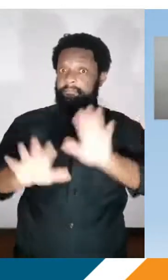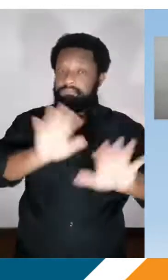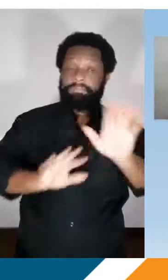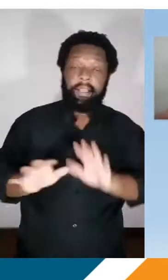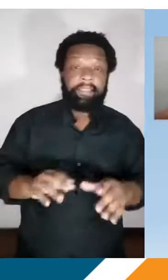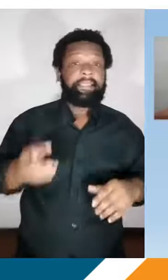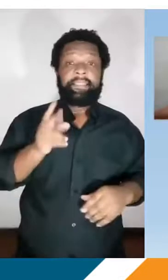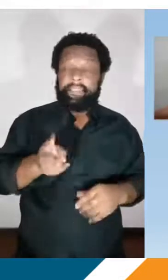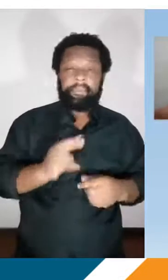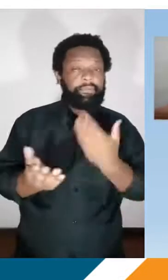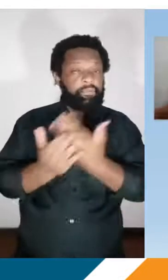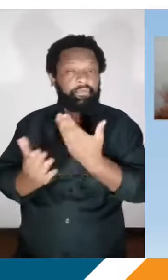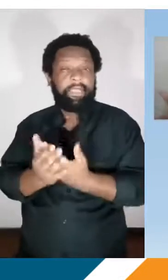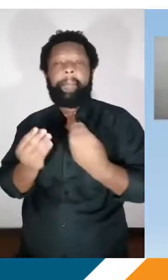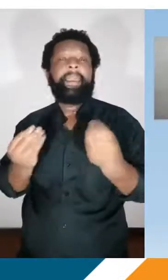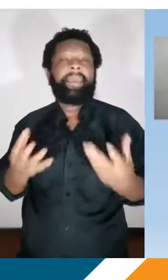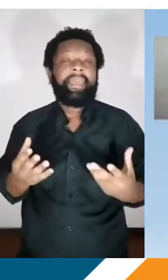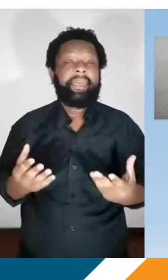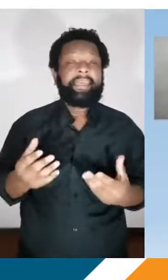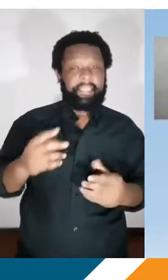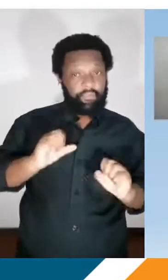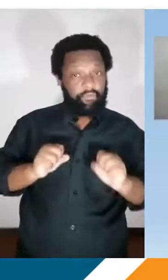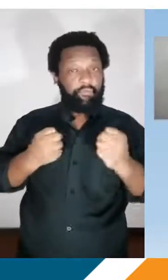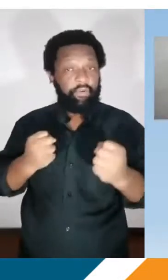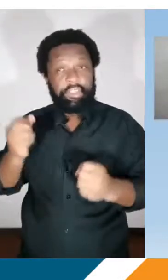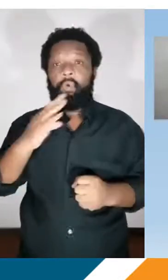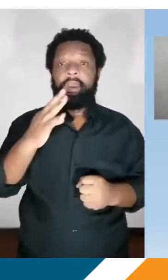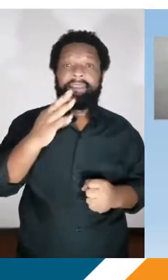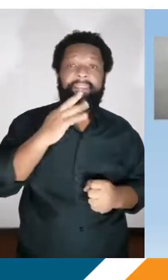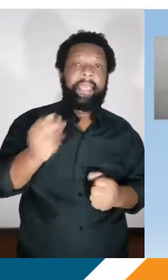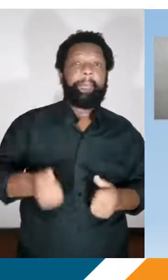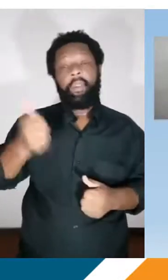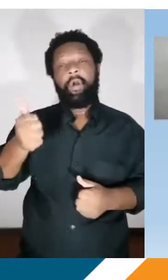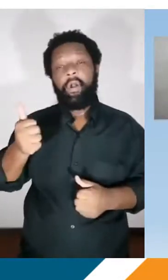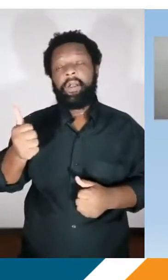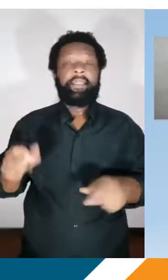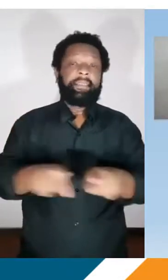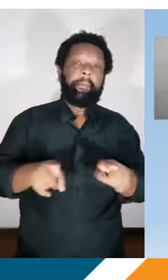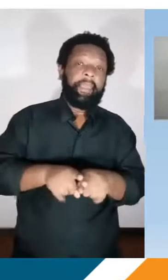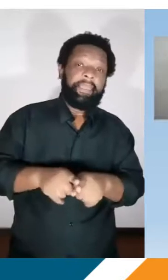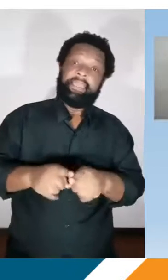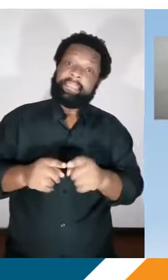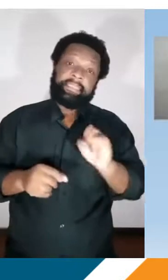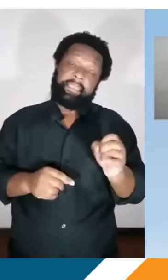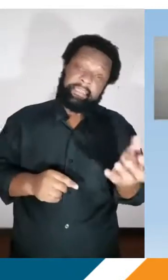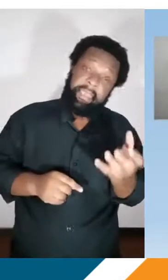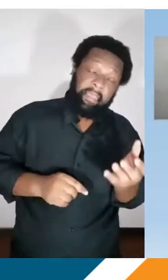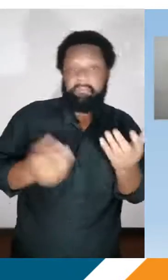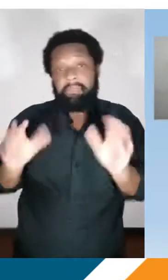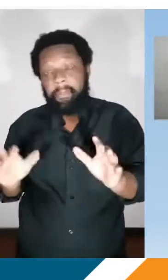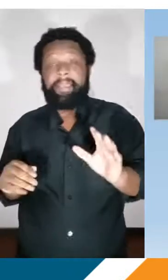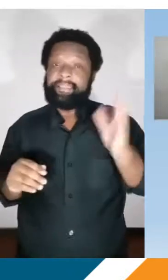atenção. Então, cada vez mais estão havendo esses estudos para tentar ter uma melhor percepção e, queira ou não queira, a